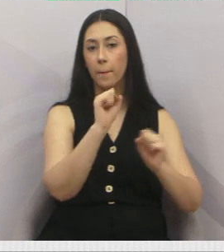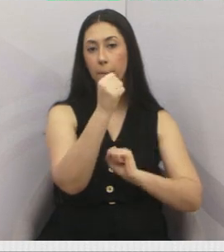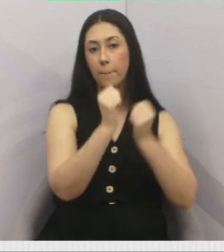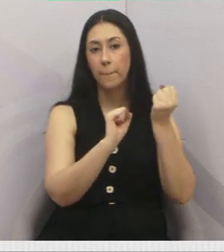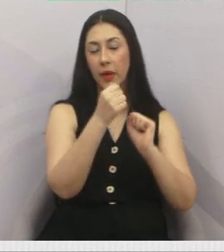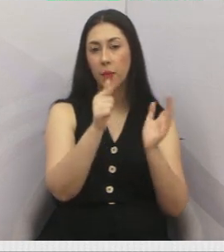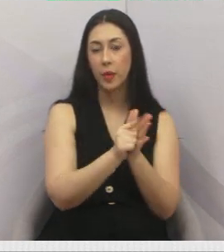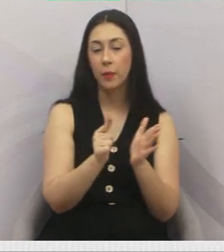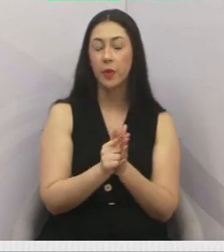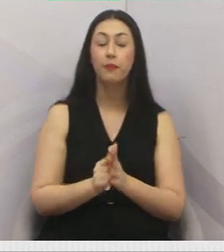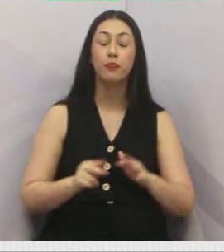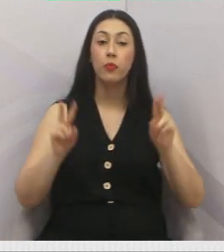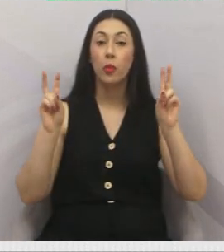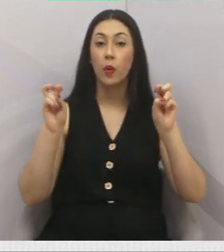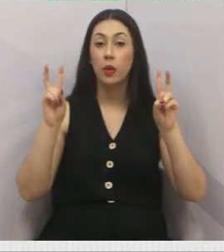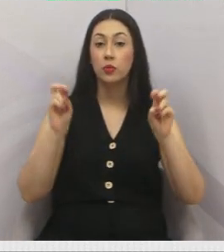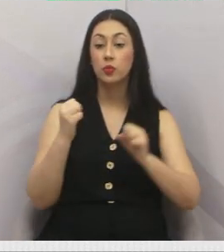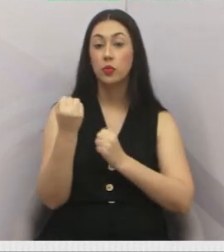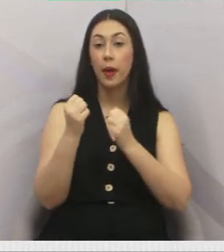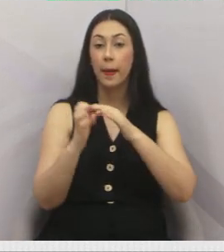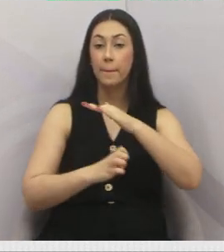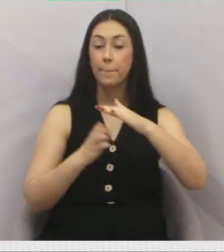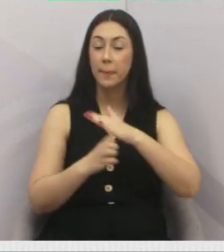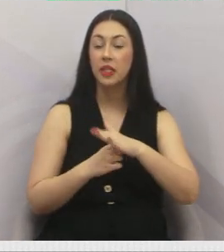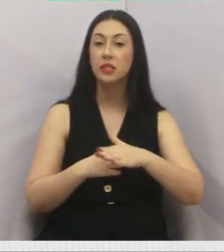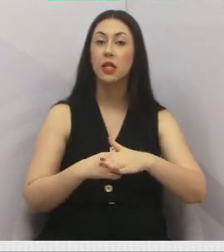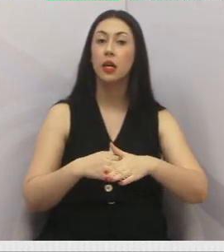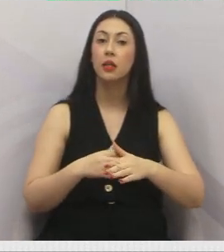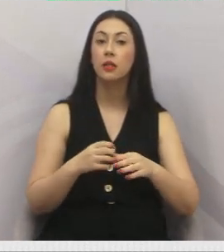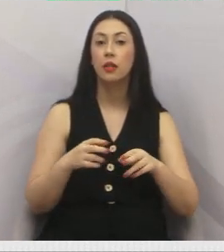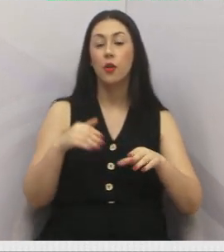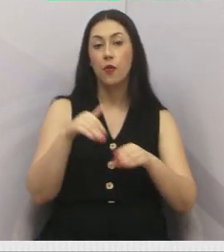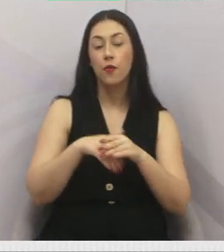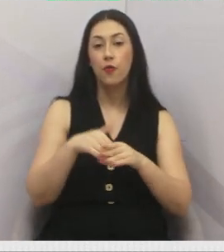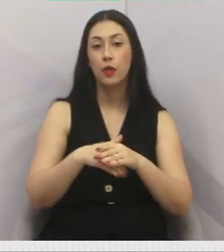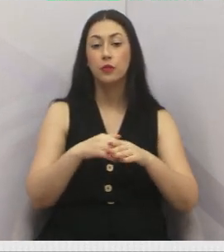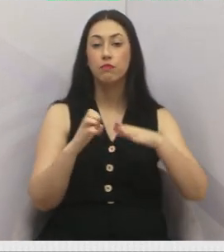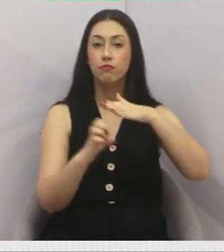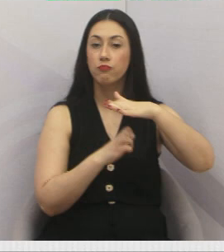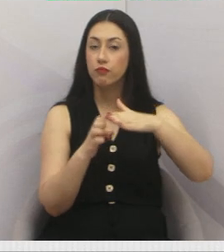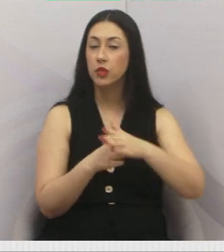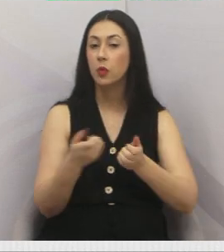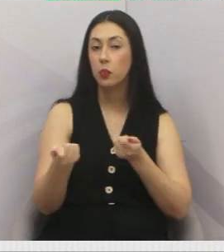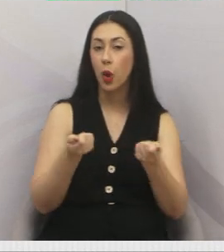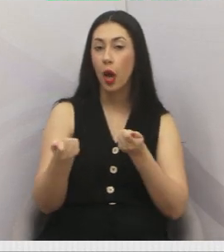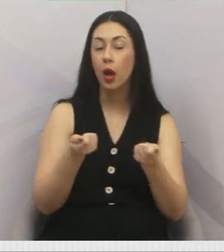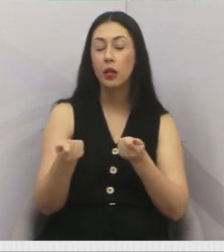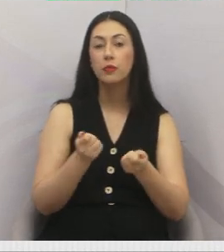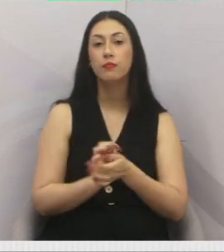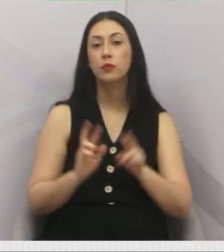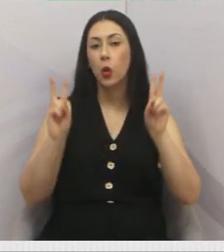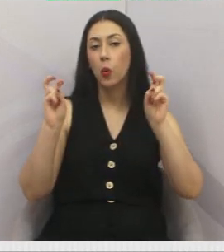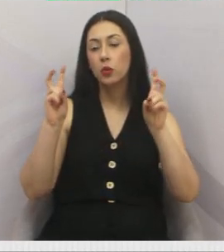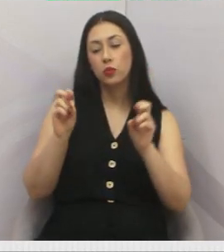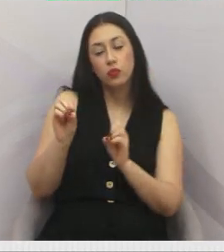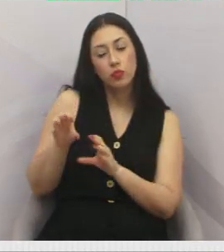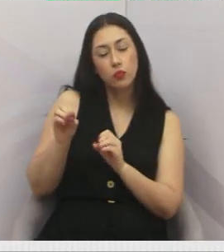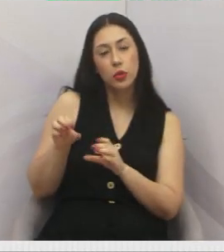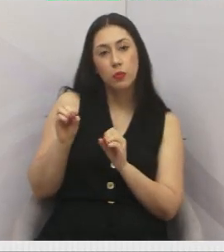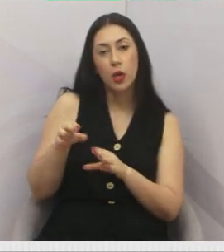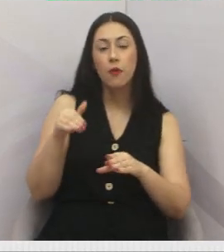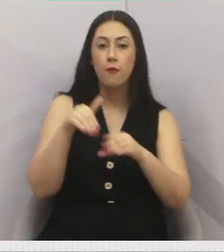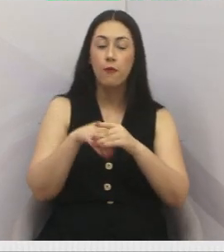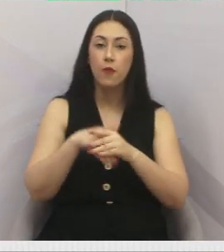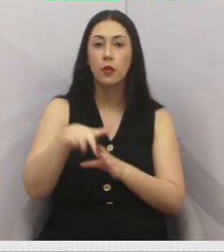Segmento empresas e entidades profissionais, um voto para a Associação das Empresas de Mineração. Segmento Entidades Acadêmicas, um voto para a